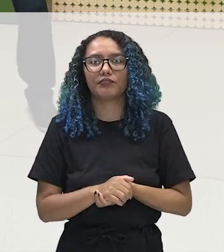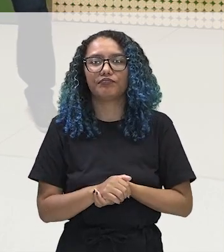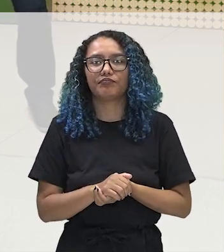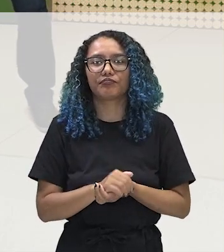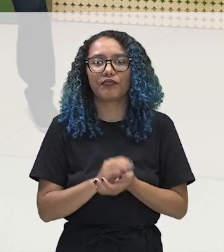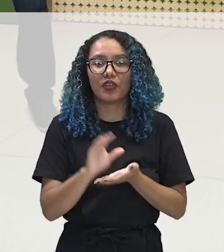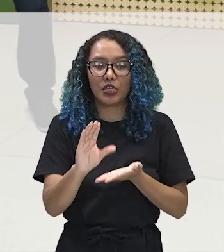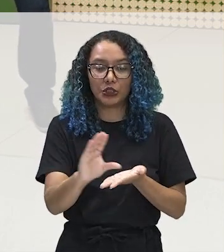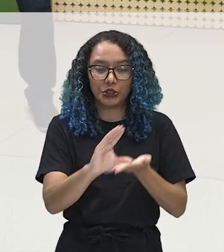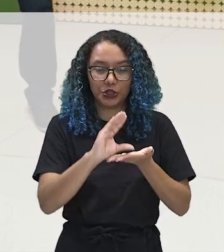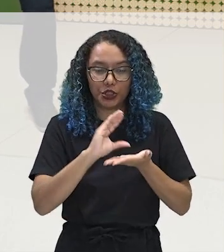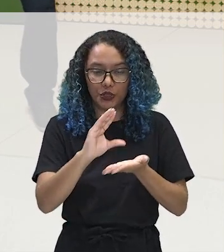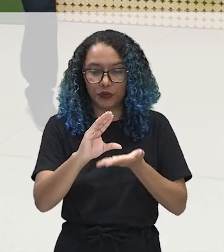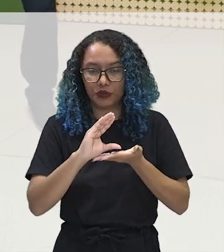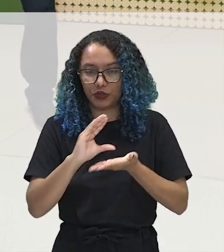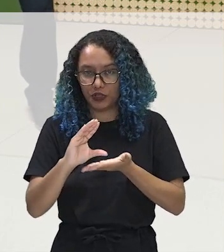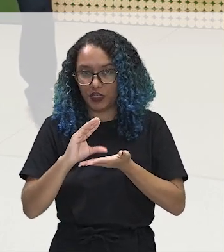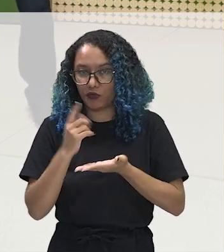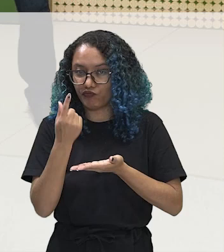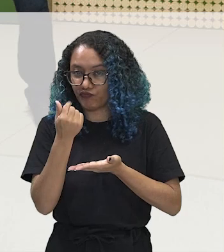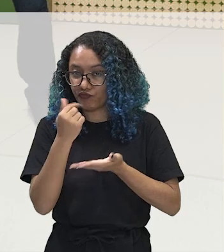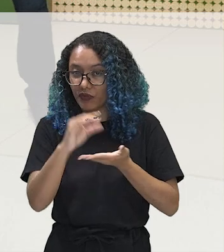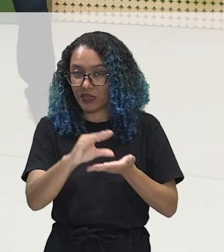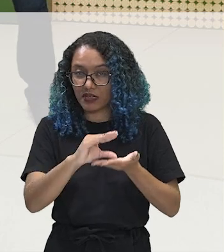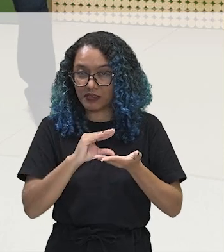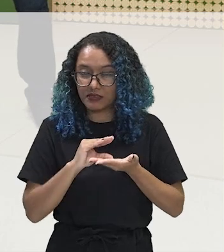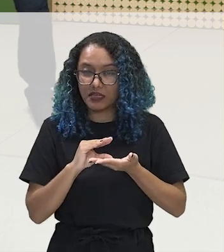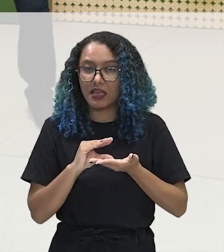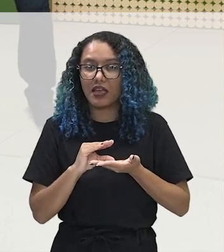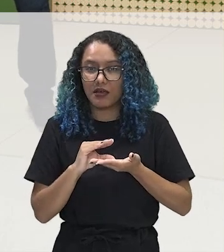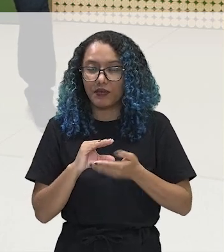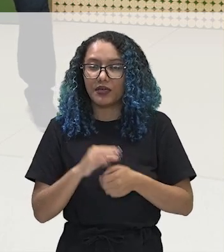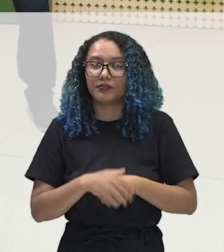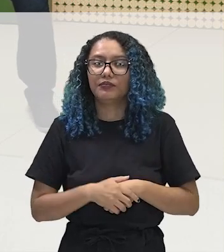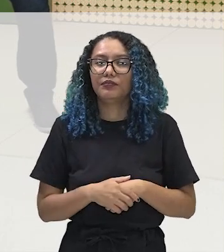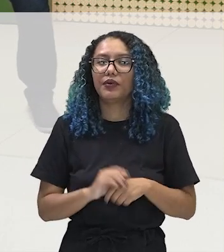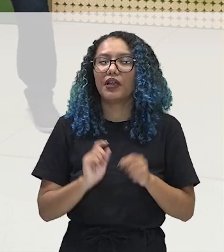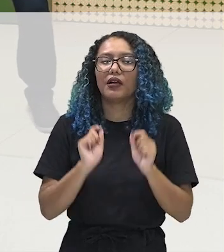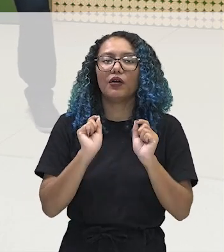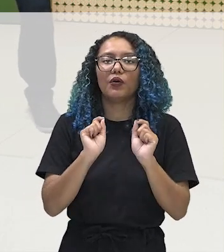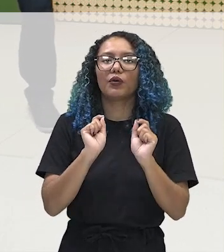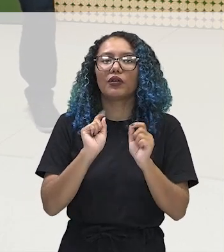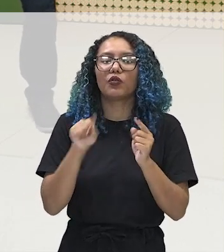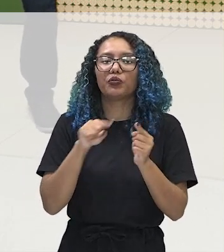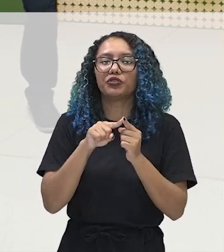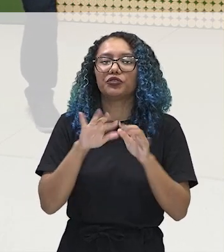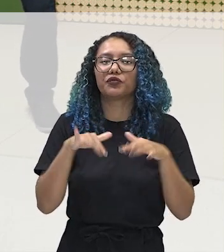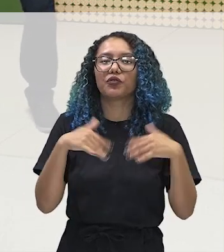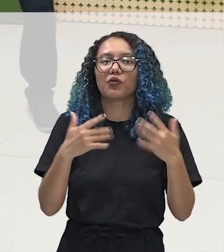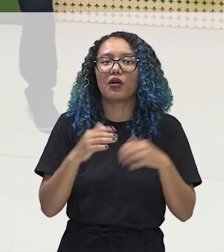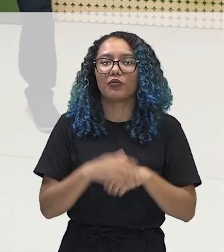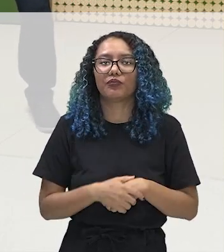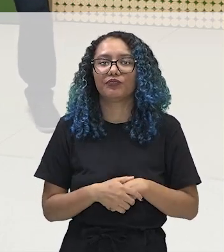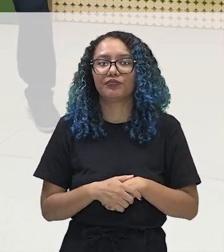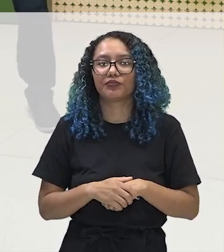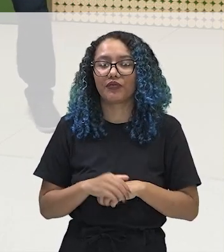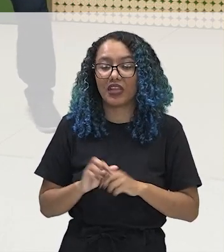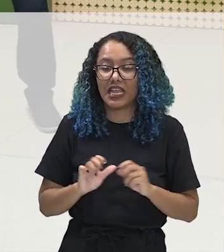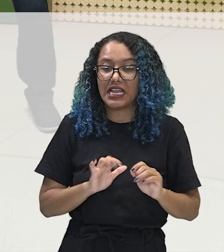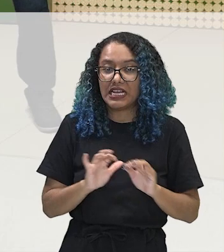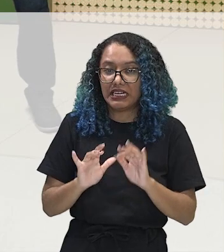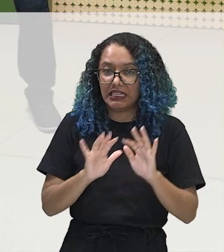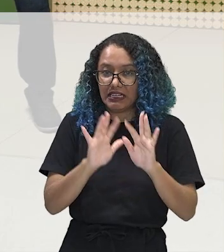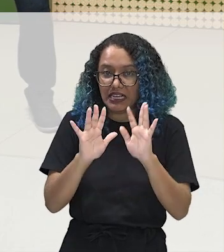em dinheiro por produzir gases que vão diminuir o efeito estufa,